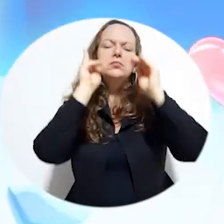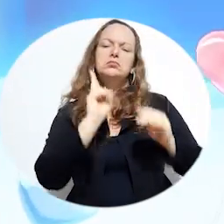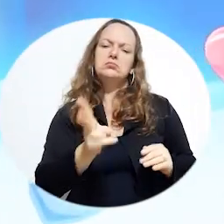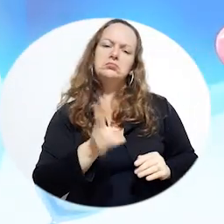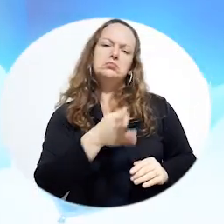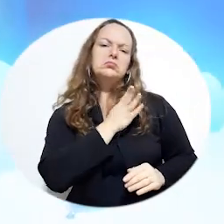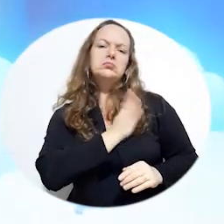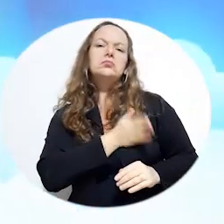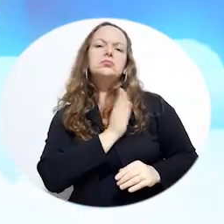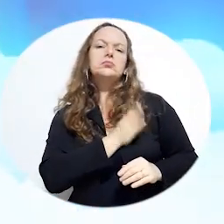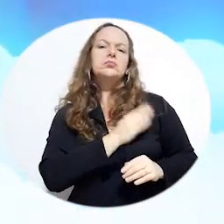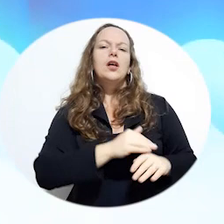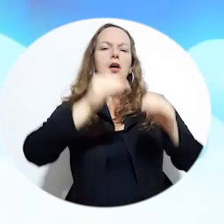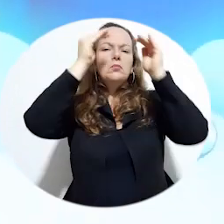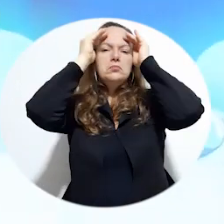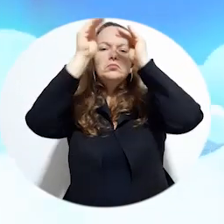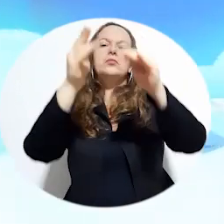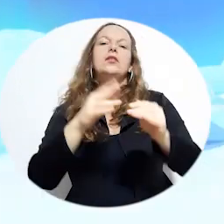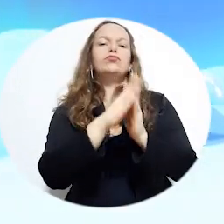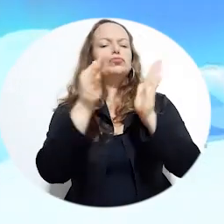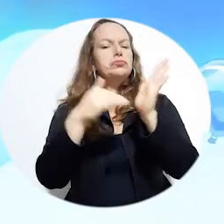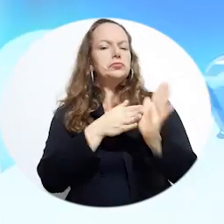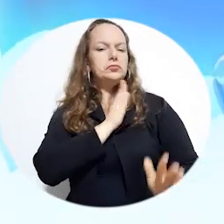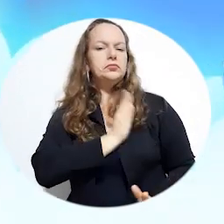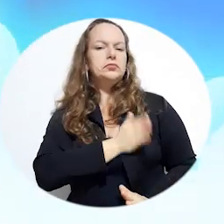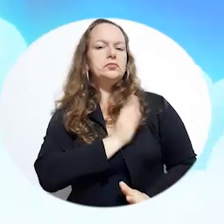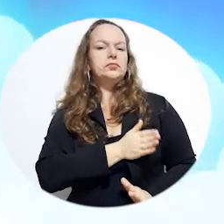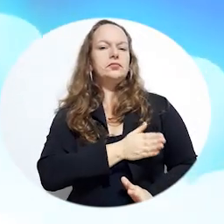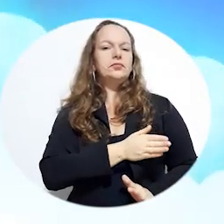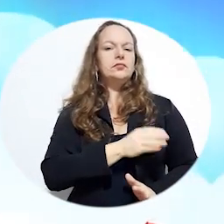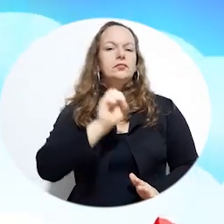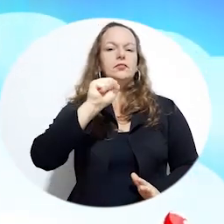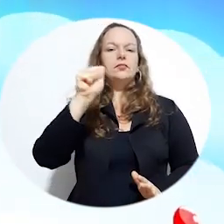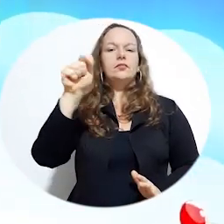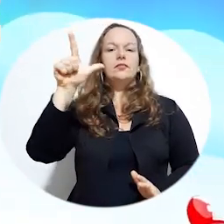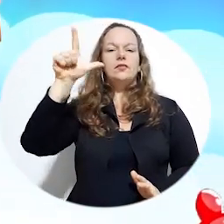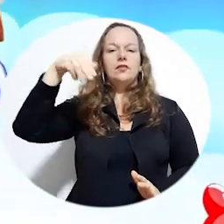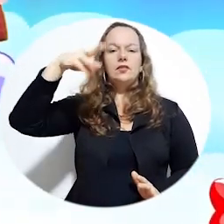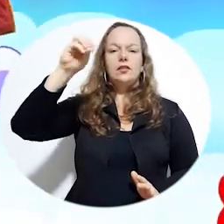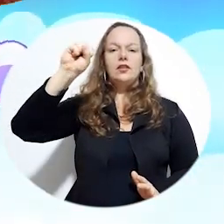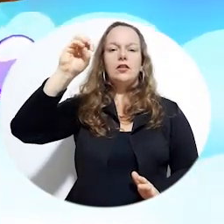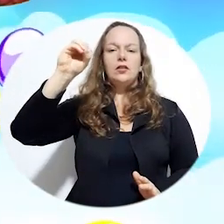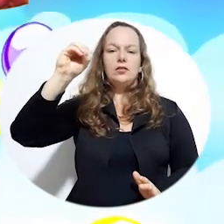coração. Que lhe obedecem de todo o coração. Salmo